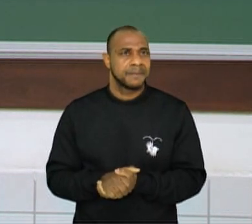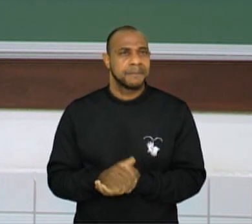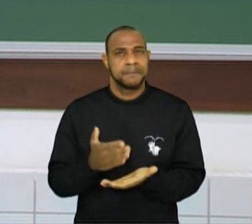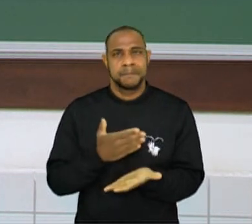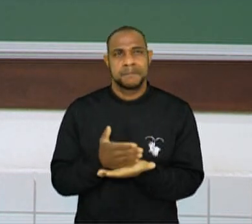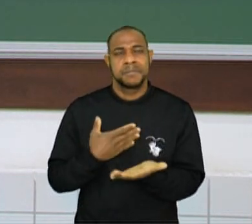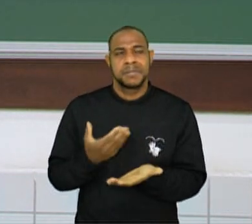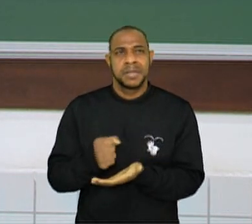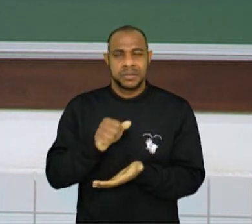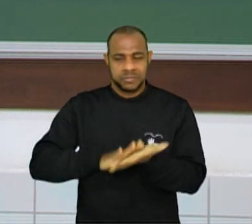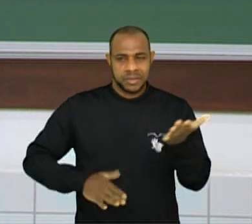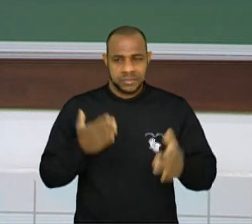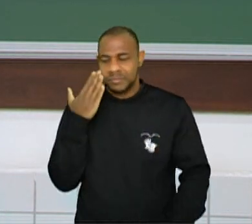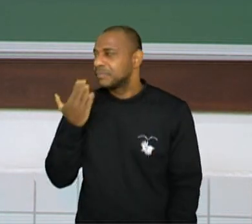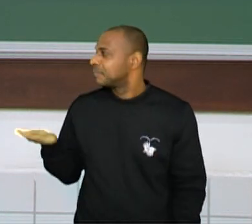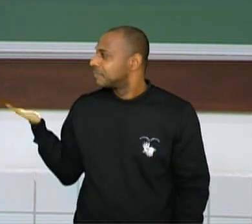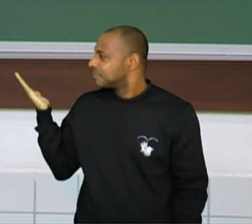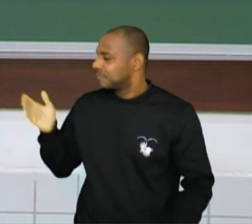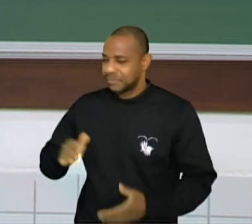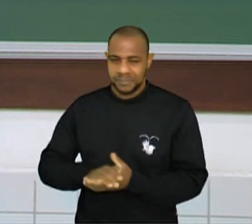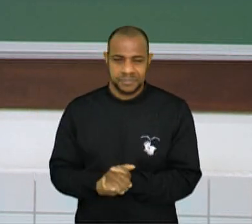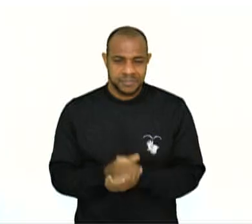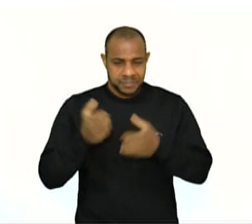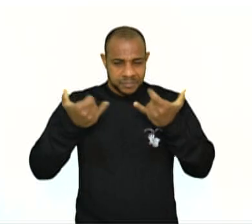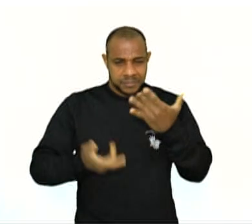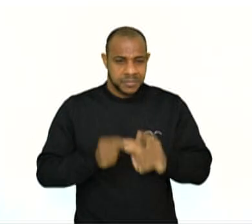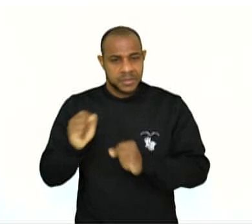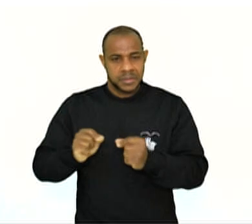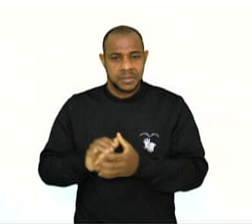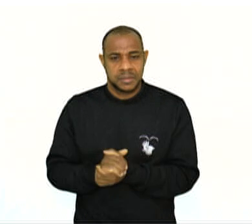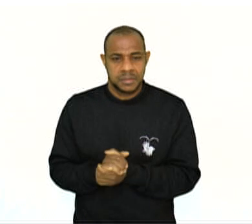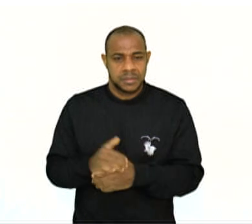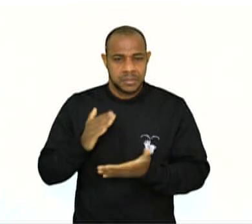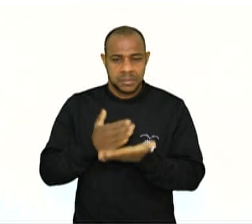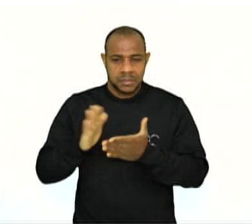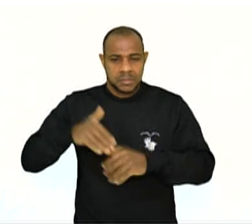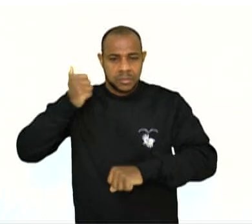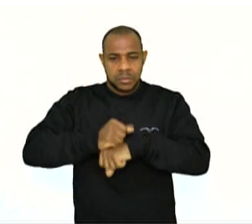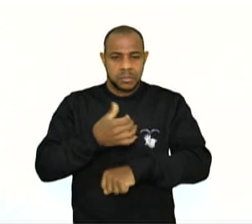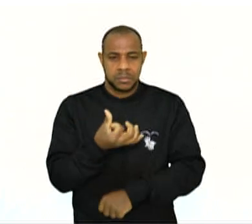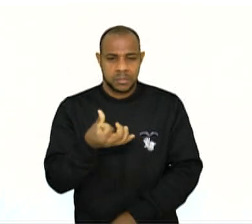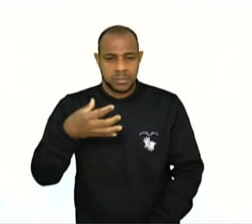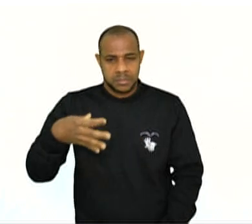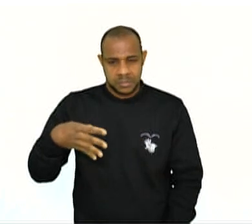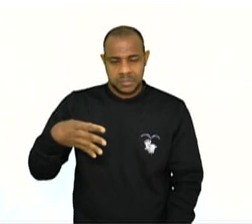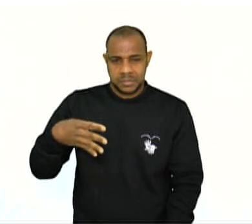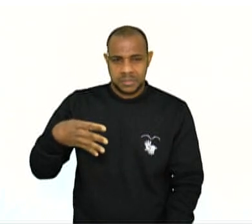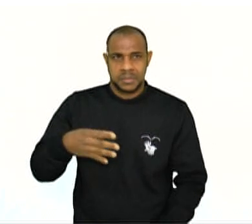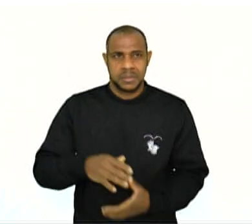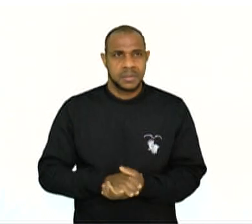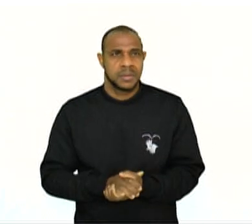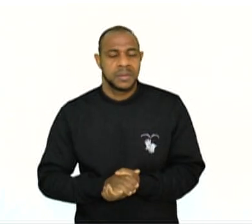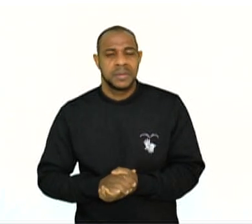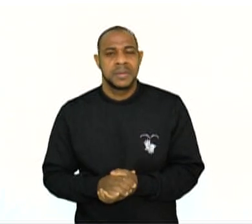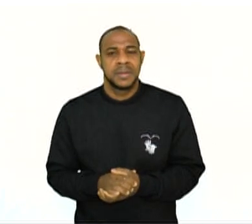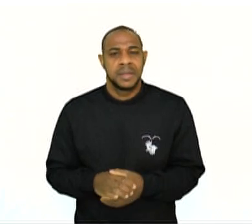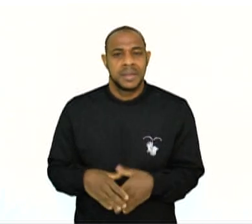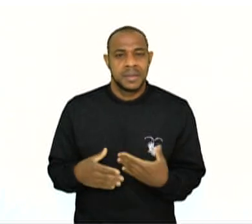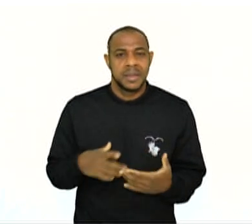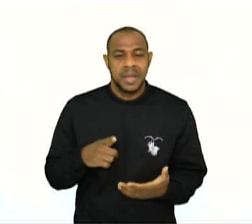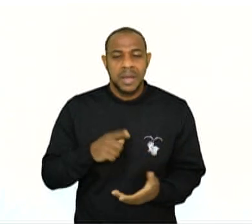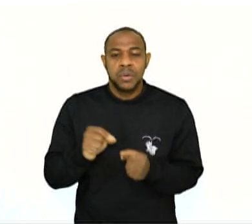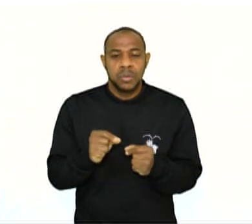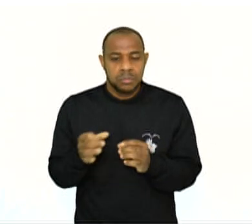primeira atividade, que é esse nosso quiz, que diz o seguinte: o golpe de 64, de 1964, foi